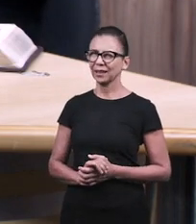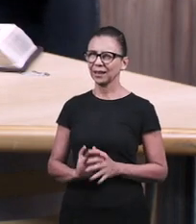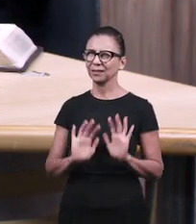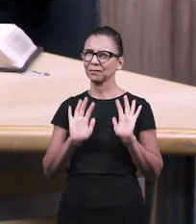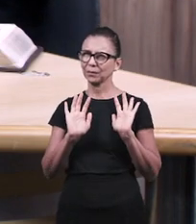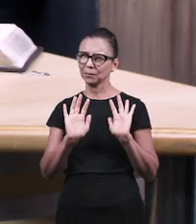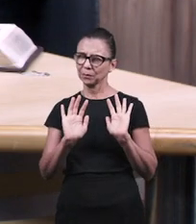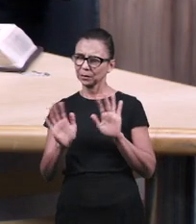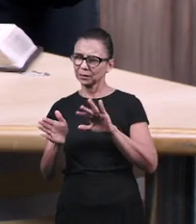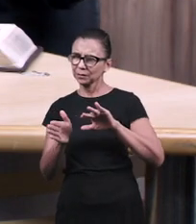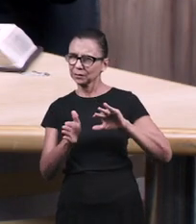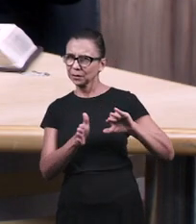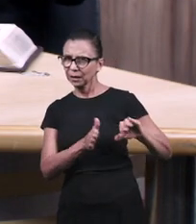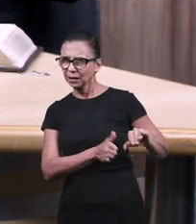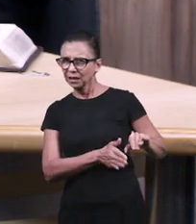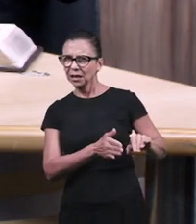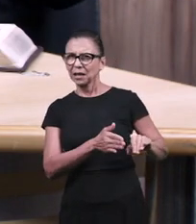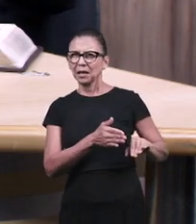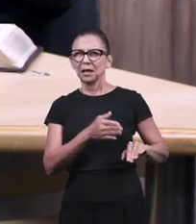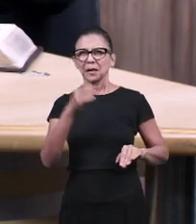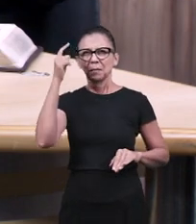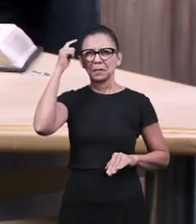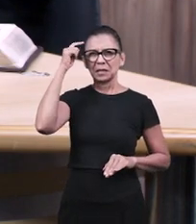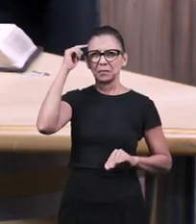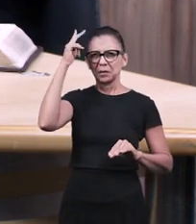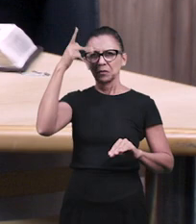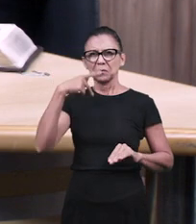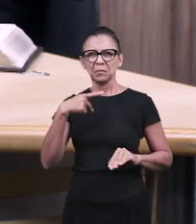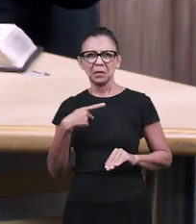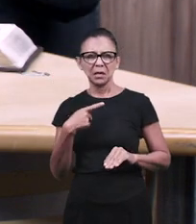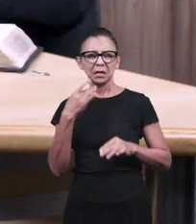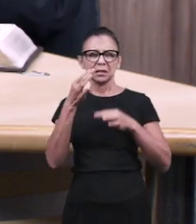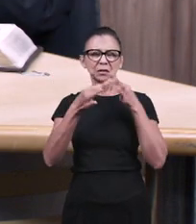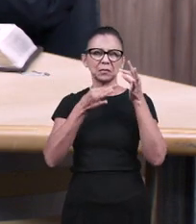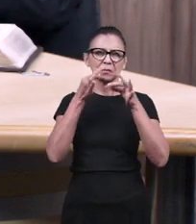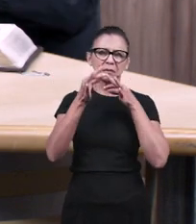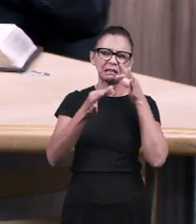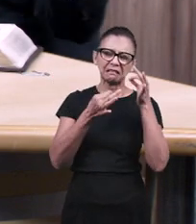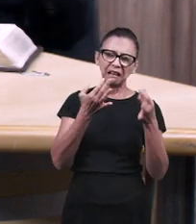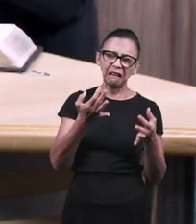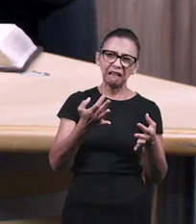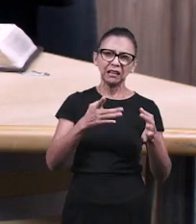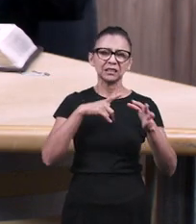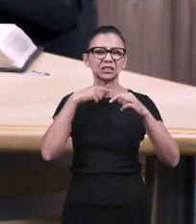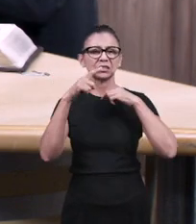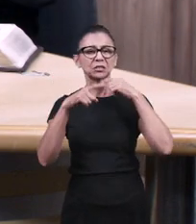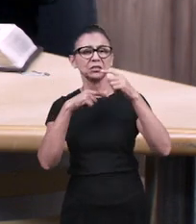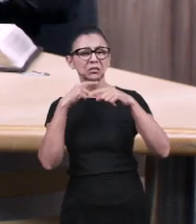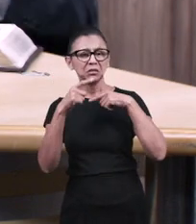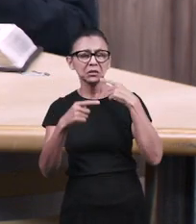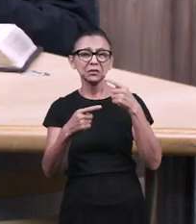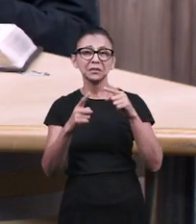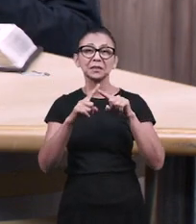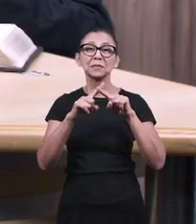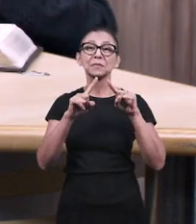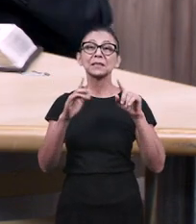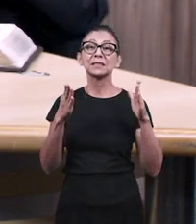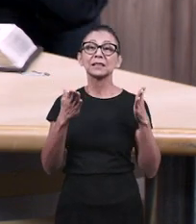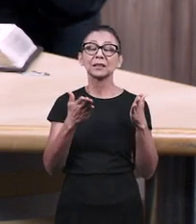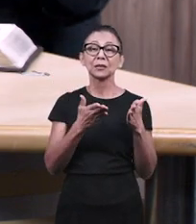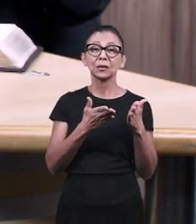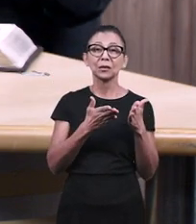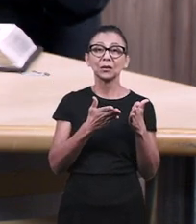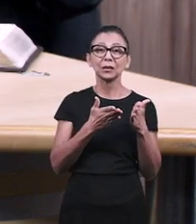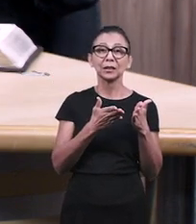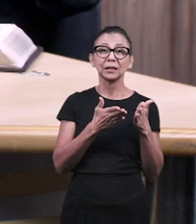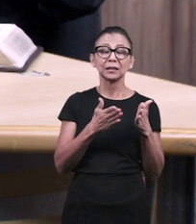deixar agora as considerações, o que os outros pensam, as coisas que os outros falam, as dúvidas normalmente surgem. Agora vamos